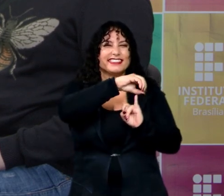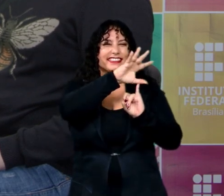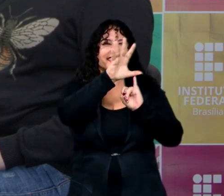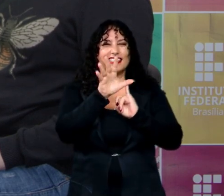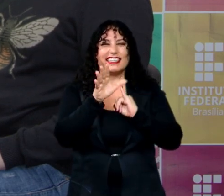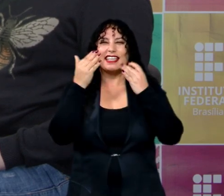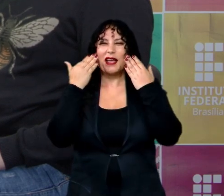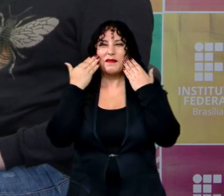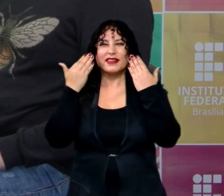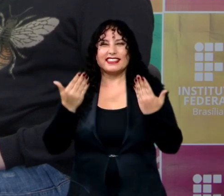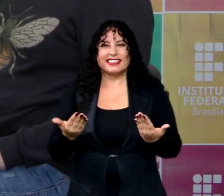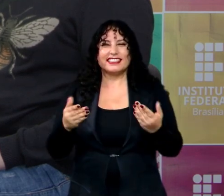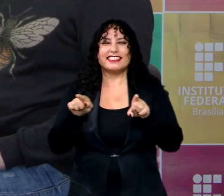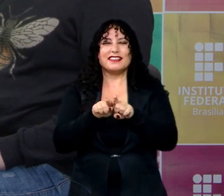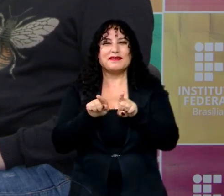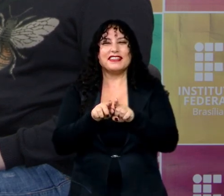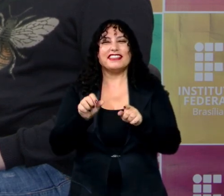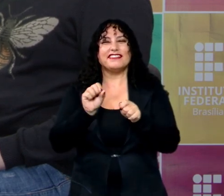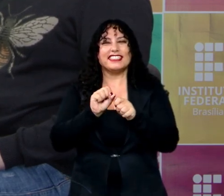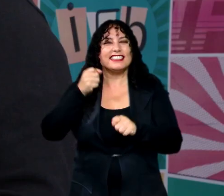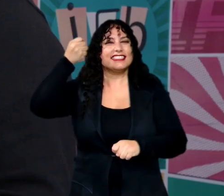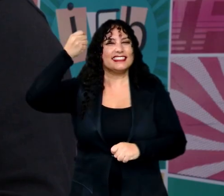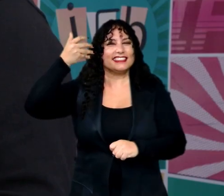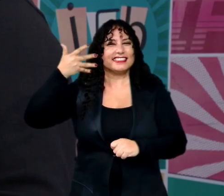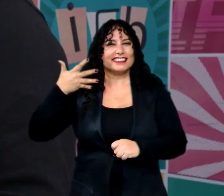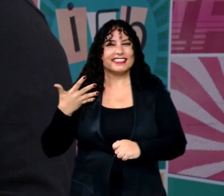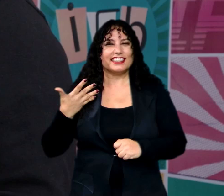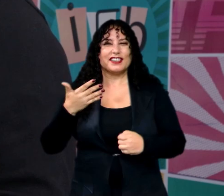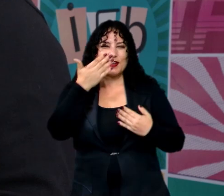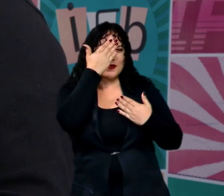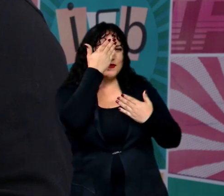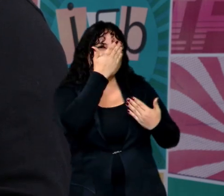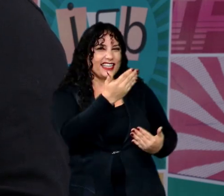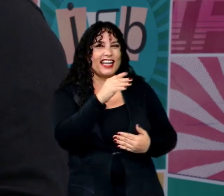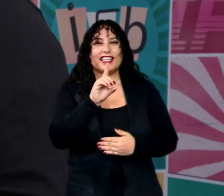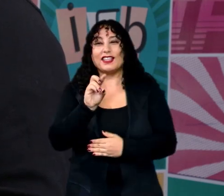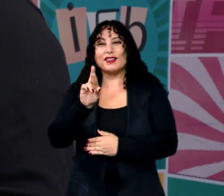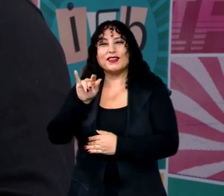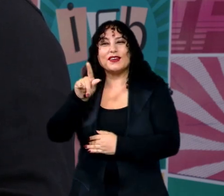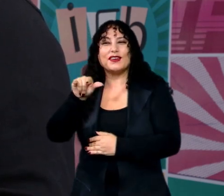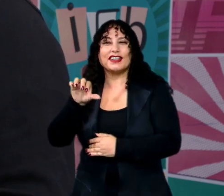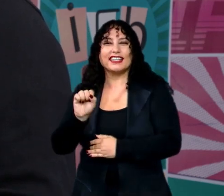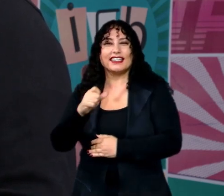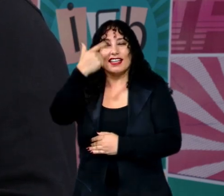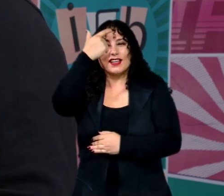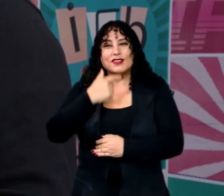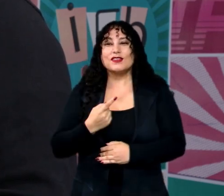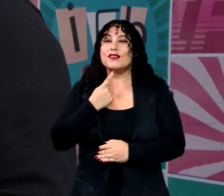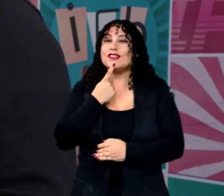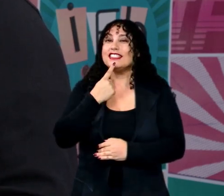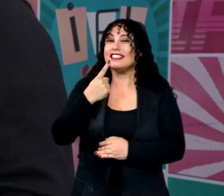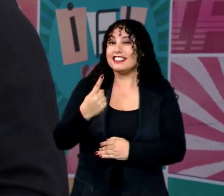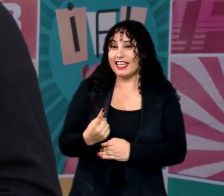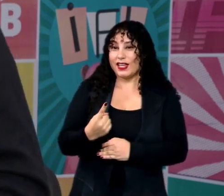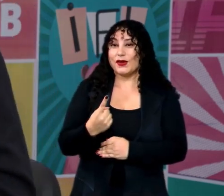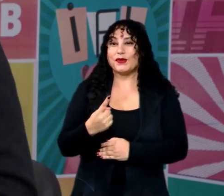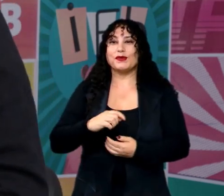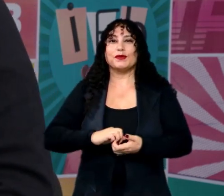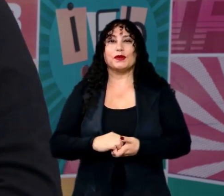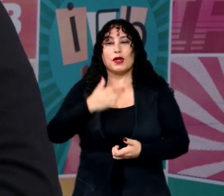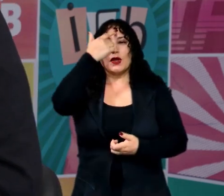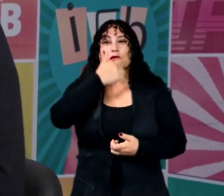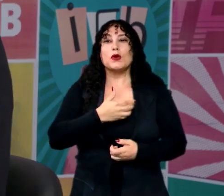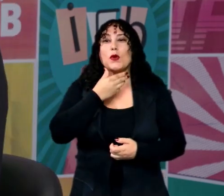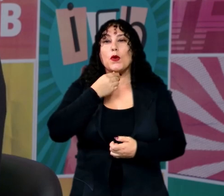se apresentasse e também fizesse sua audiodescrição. Obrigado, Douglas. Eu sou Diego Pizarro, sou um